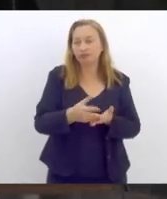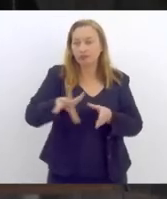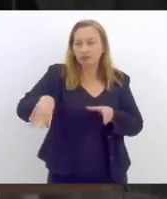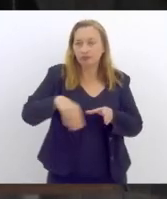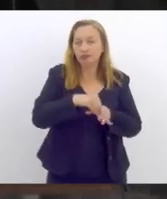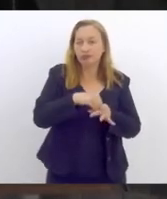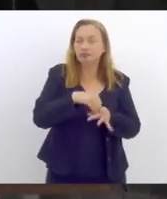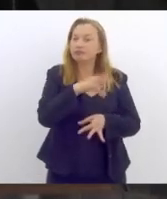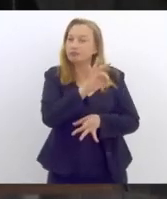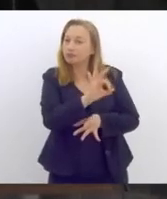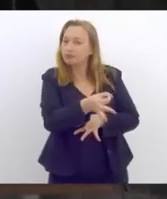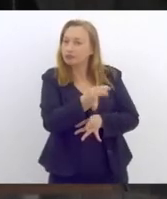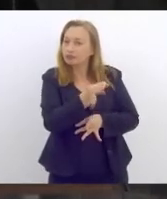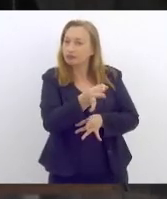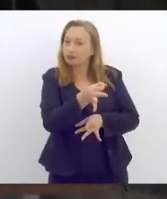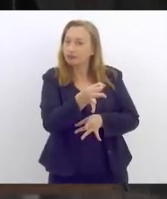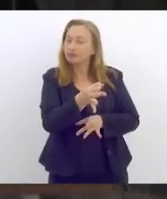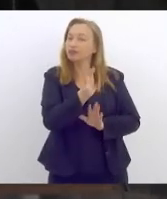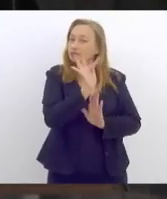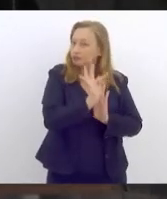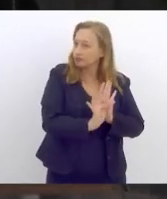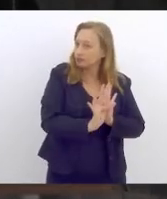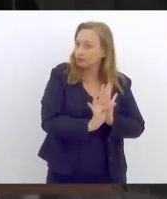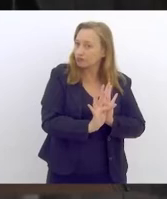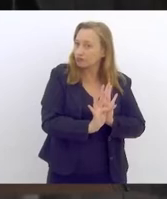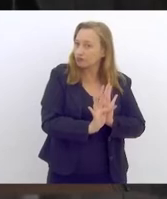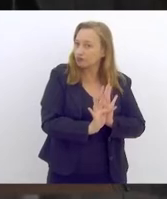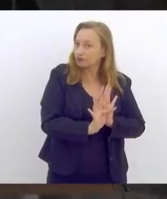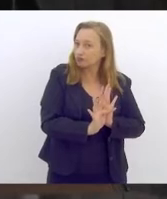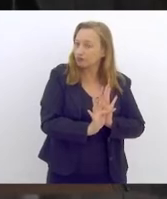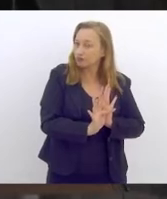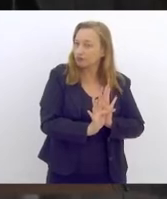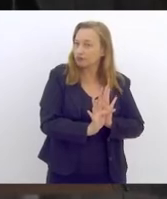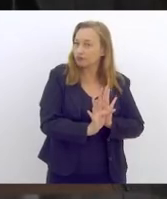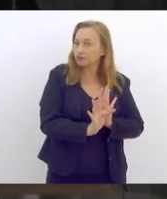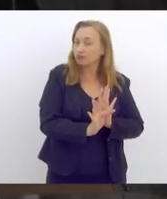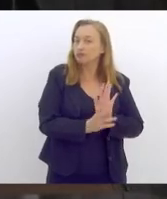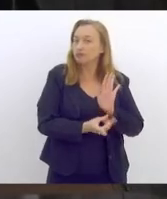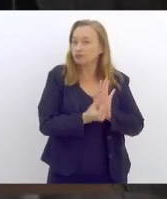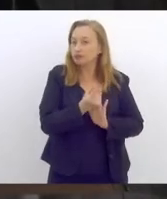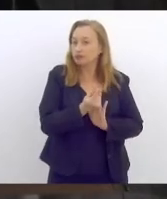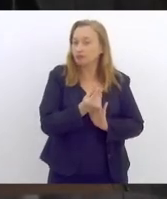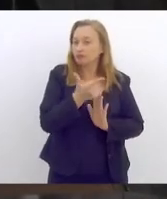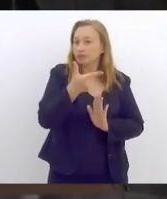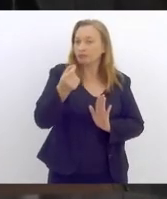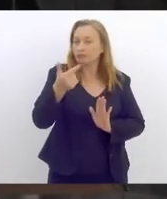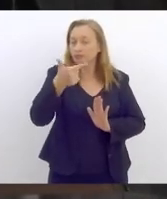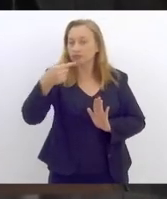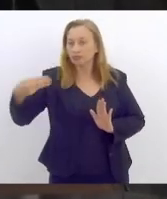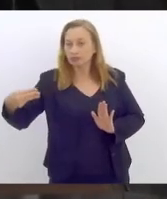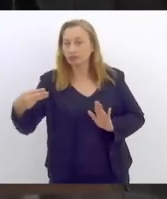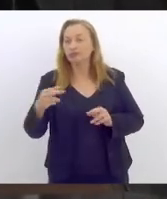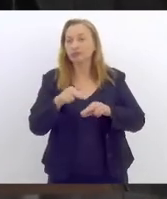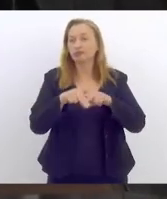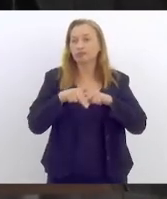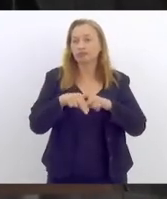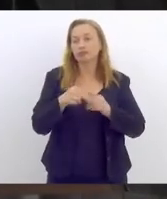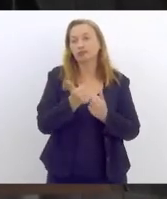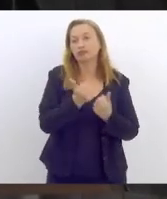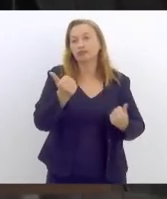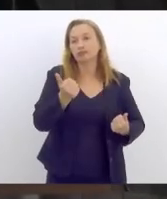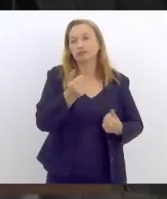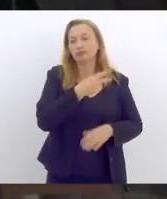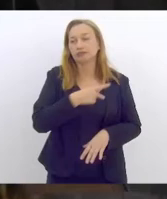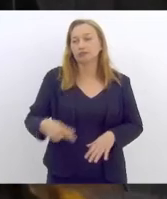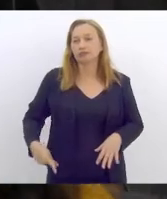objetivamente textualmente na peça orçamentária de 2023 por isso o vice-presidente